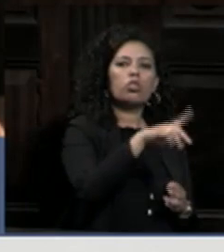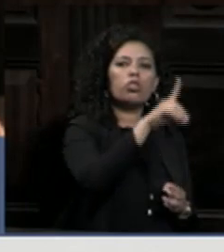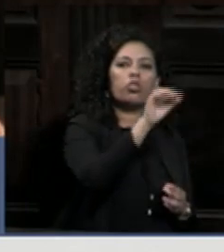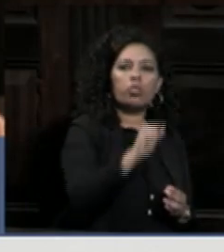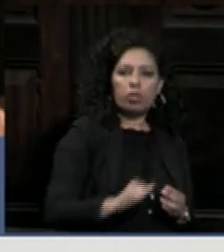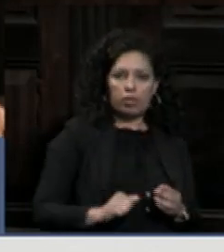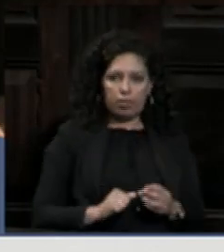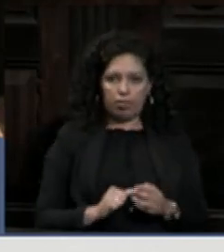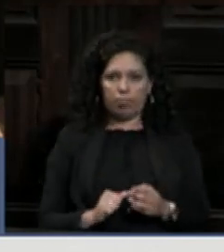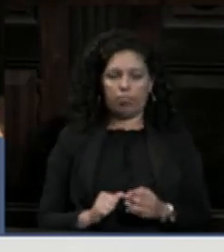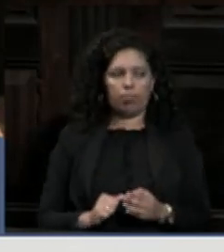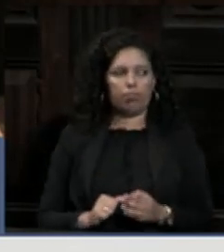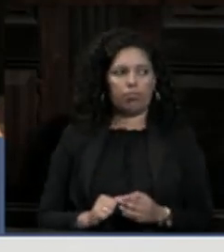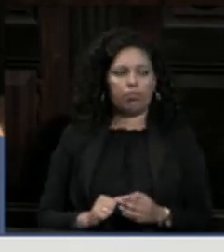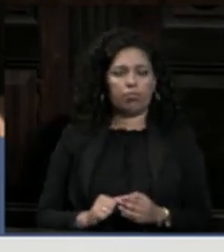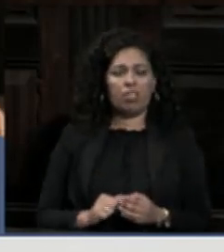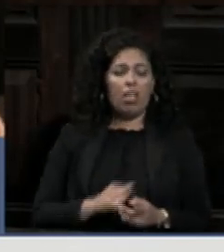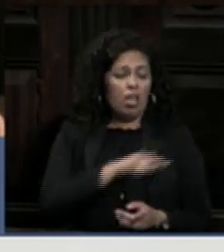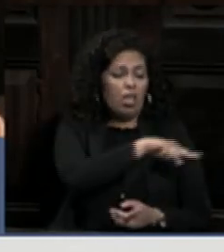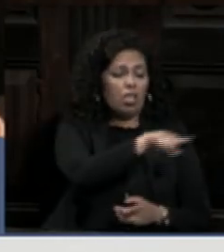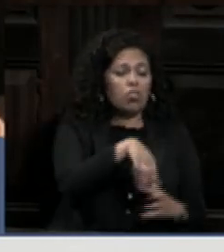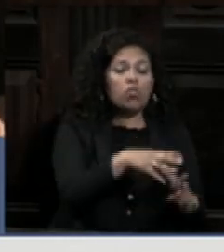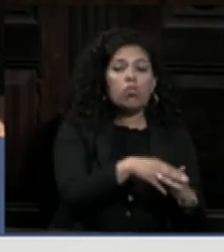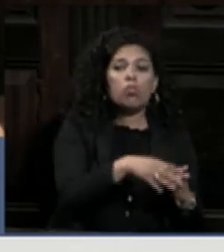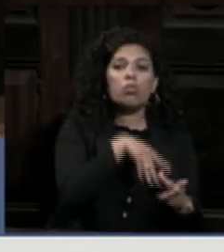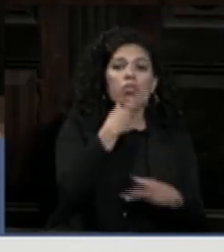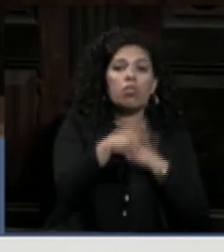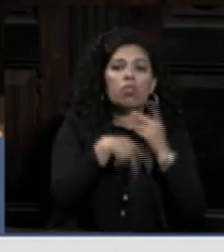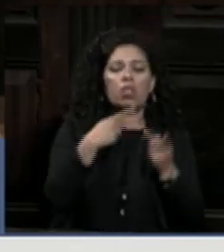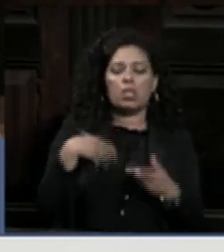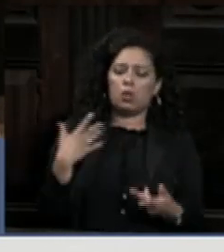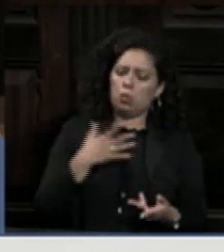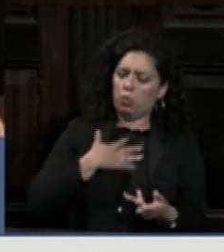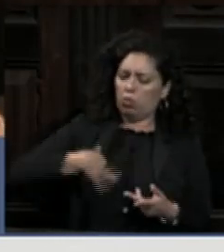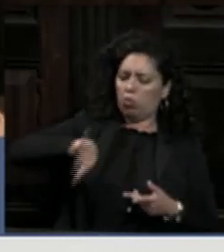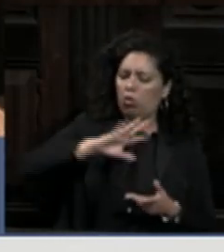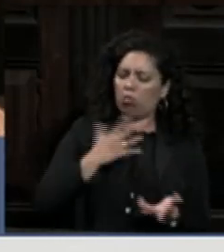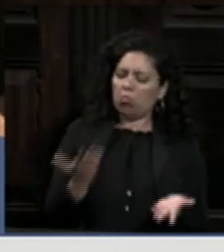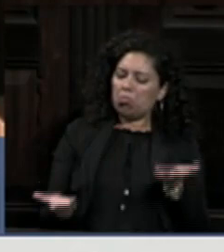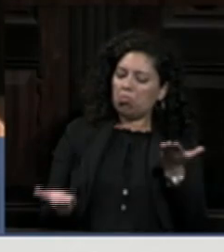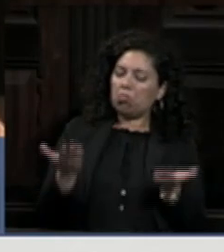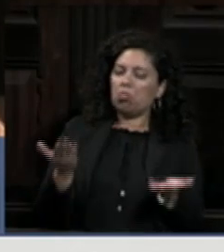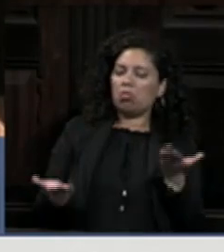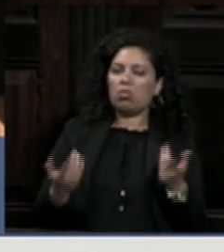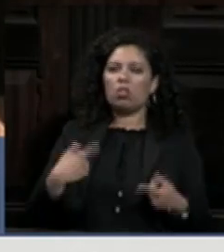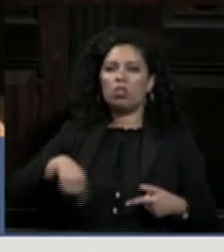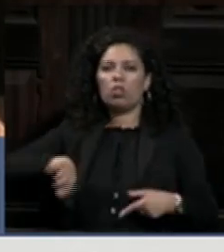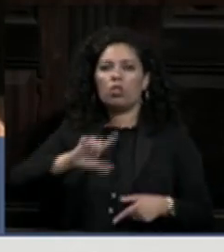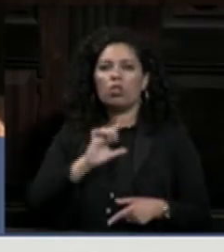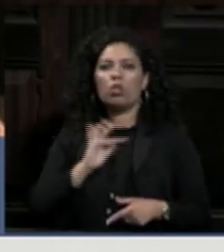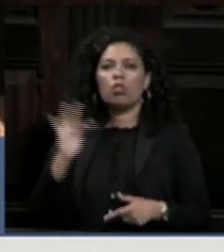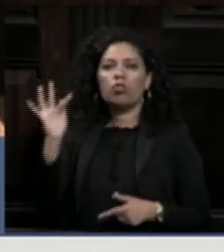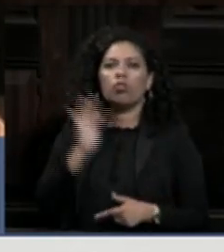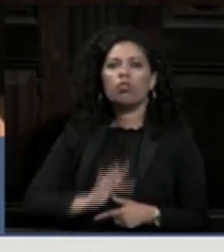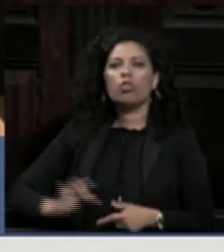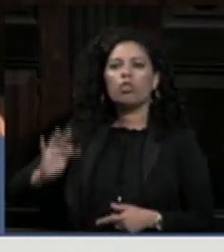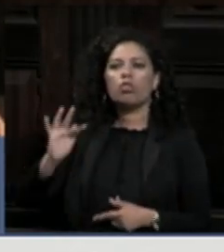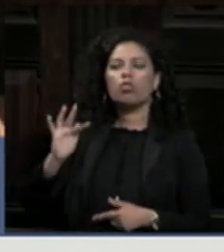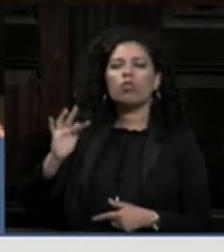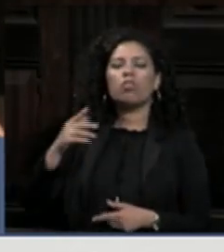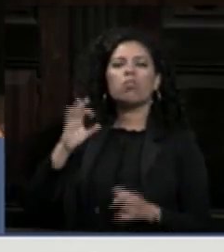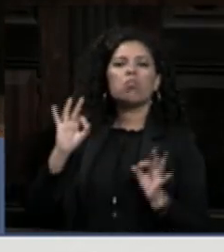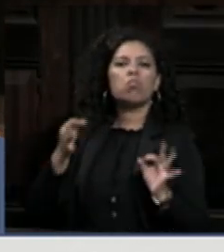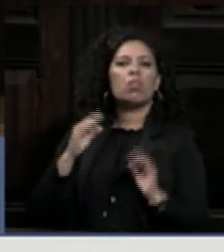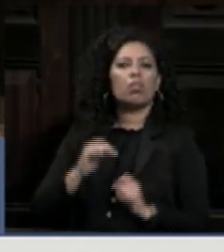equilibrado e adepto da filosofia de malte 0 de